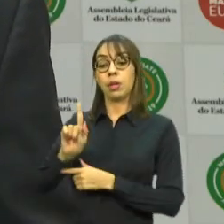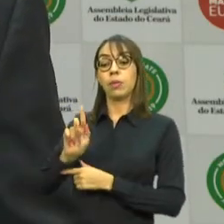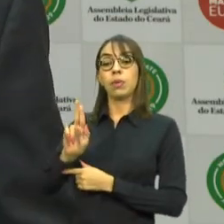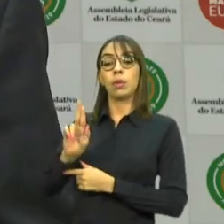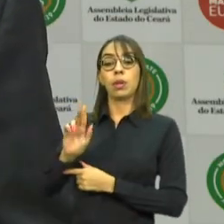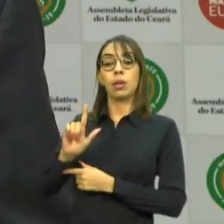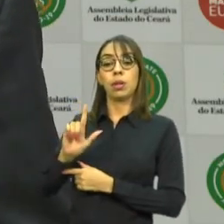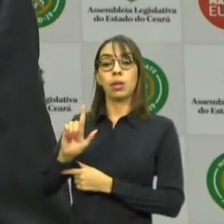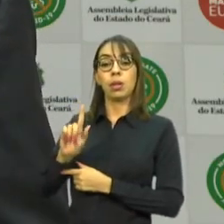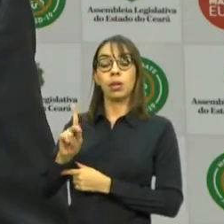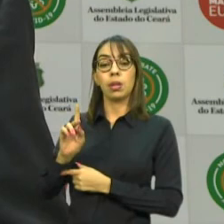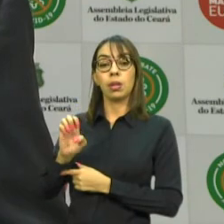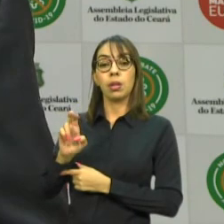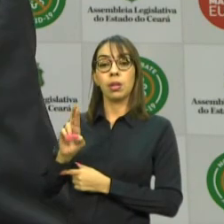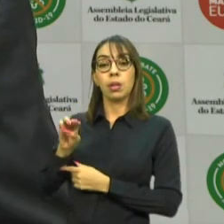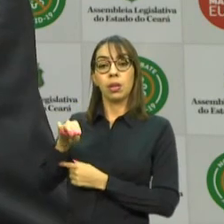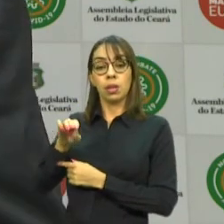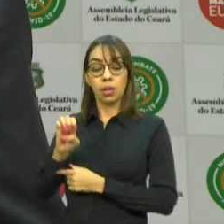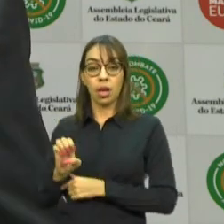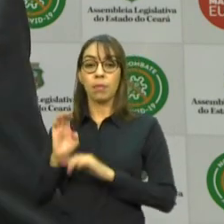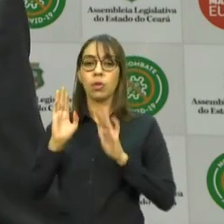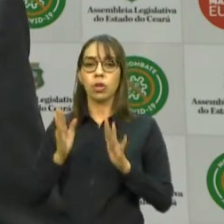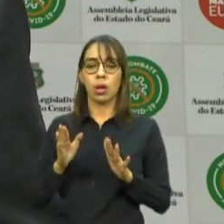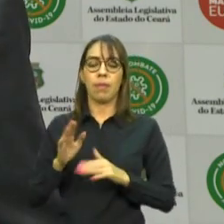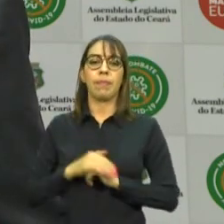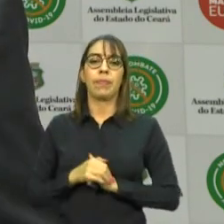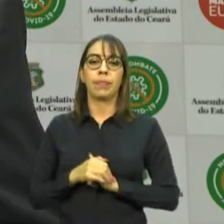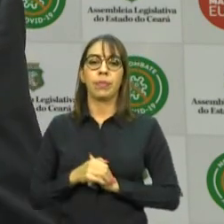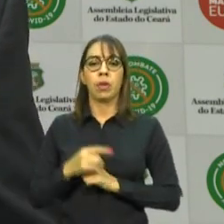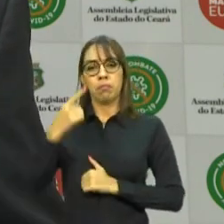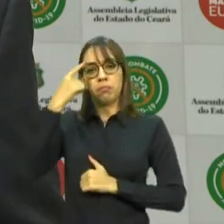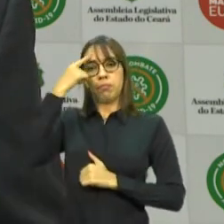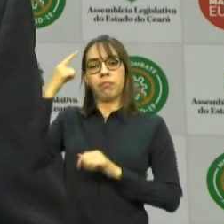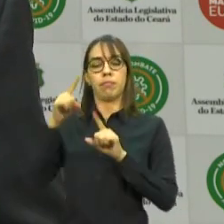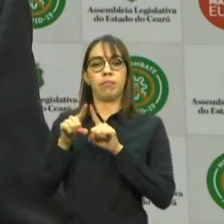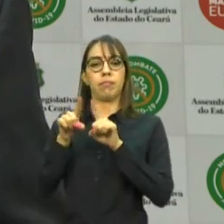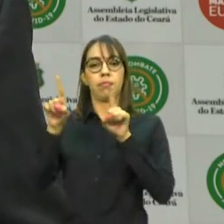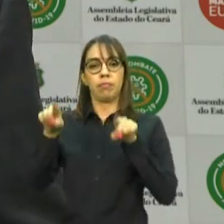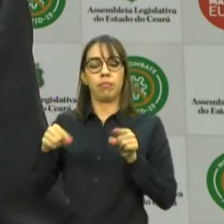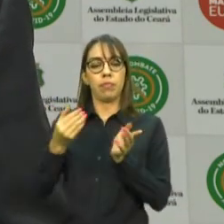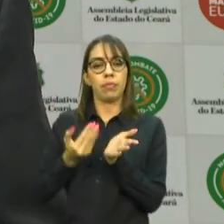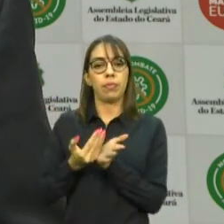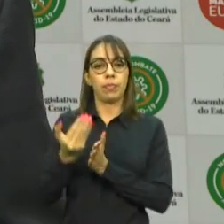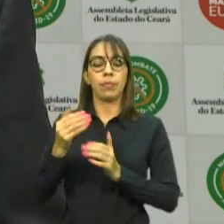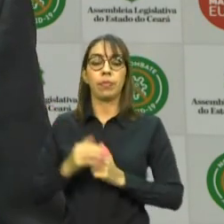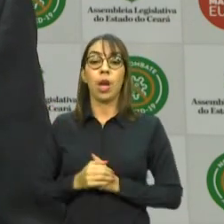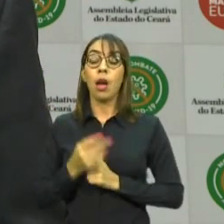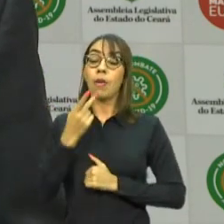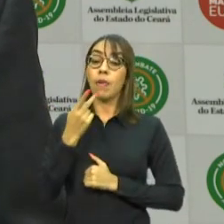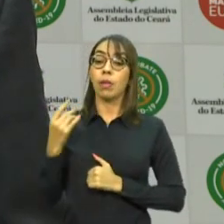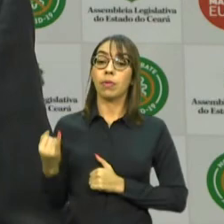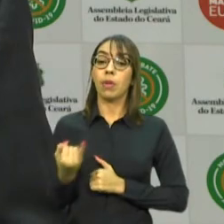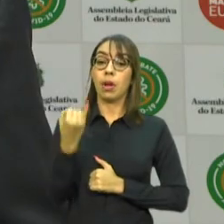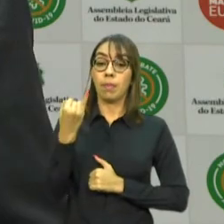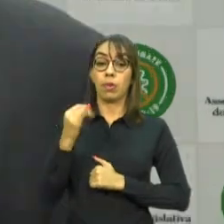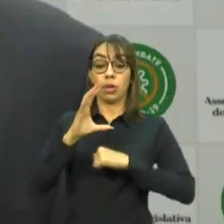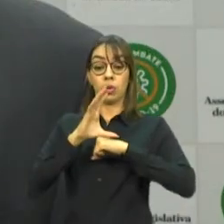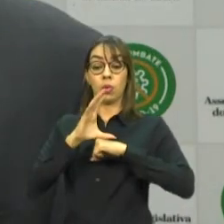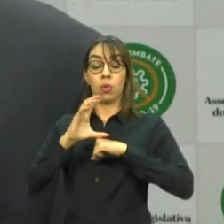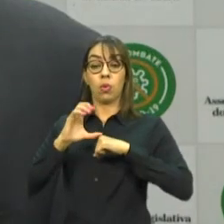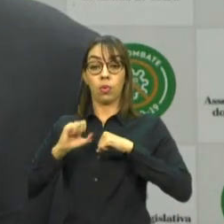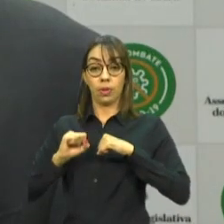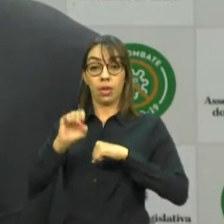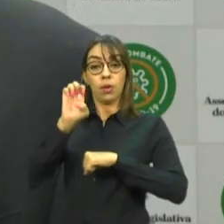de Constituição e Justiça da Casa, ressaltou a importância da criação do Conselho Estadual de Proteção e Bem-Estar Animal.